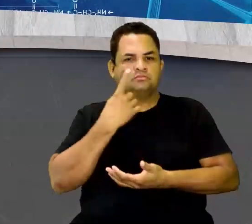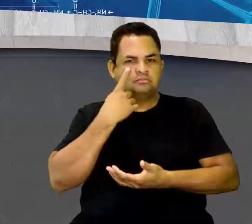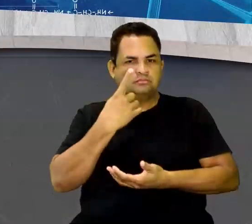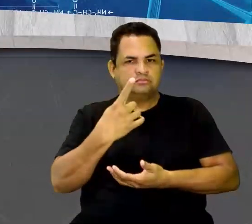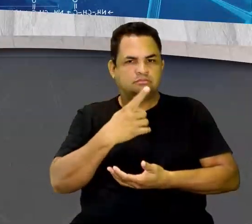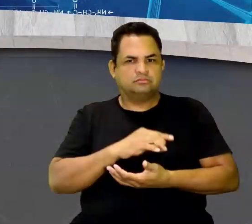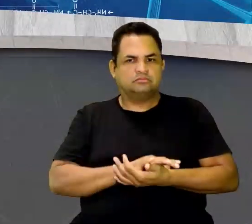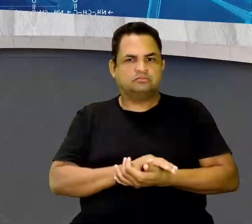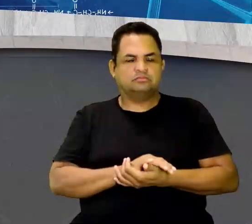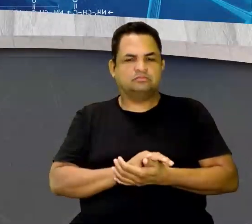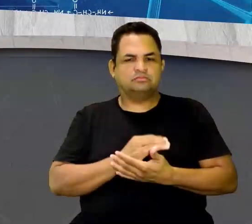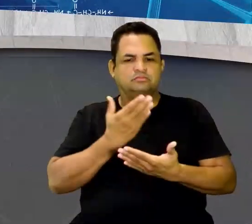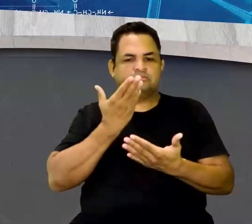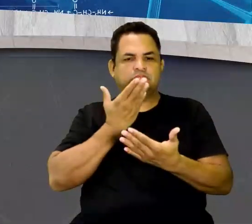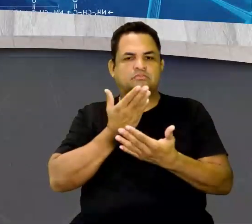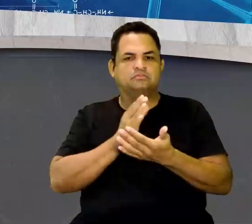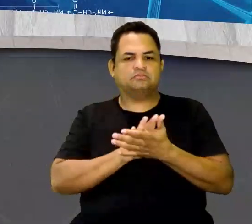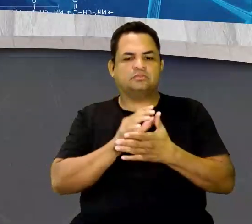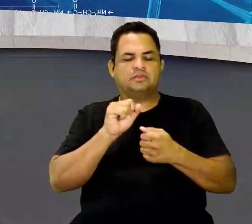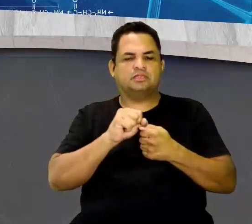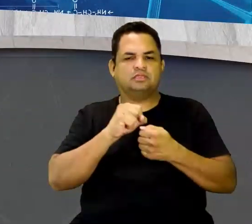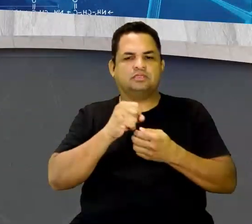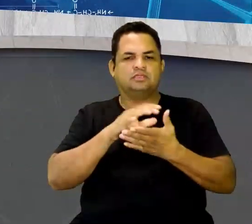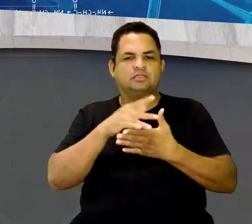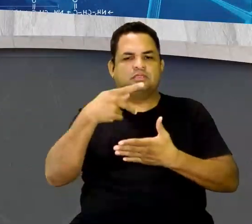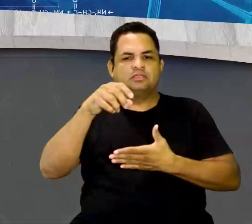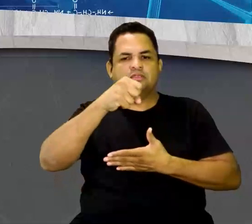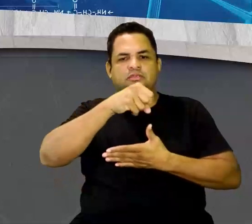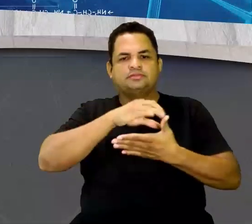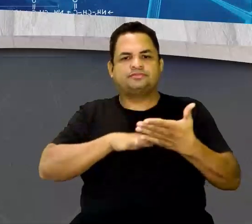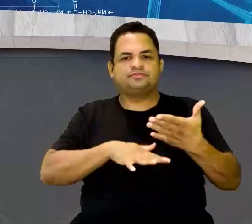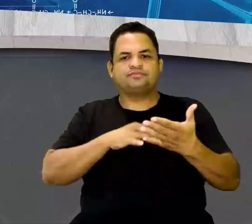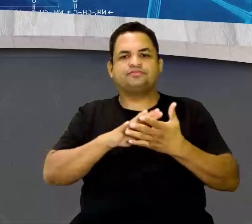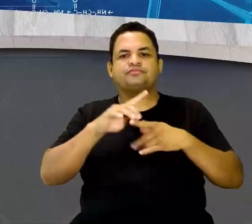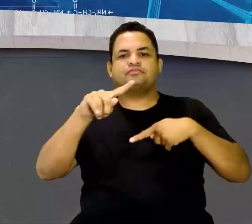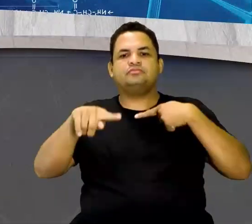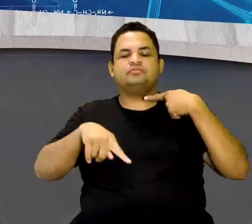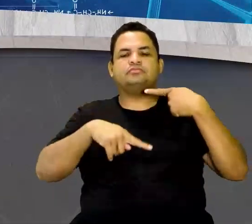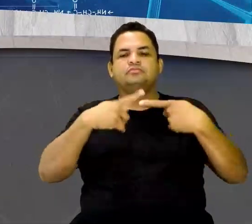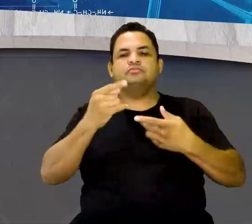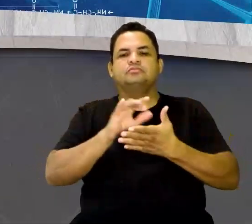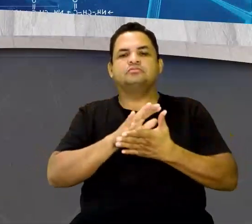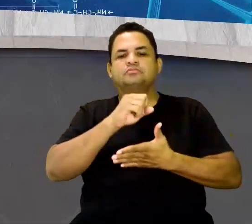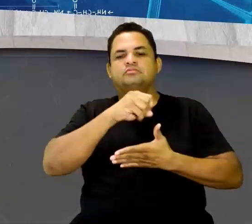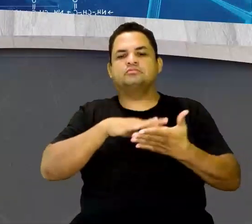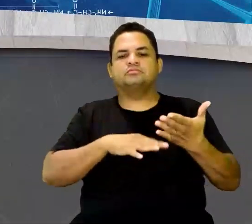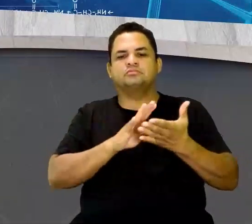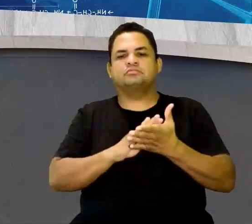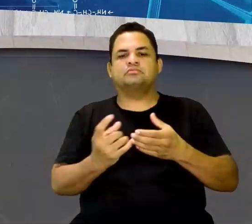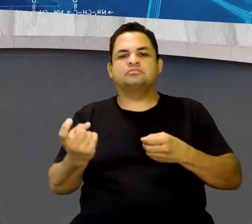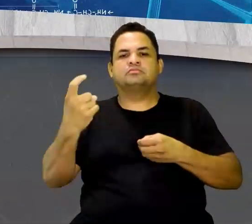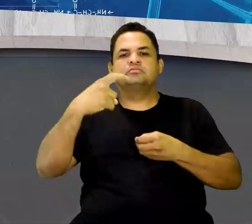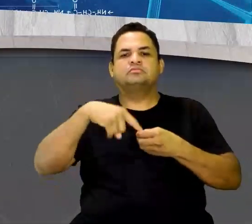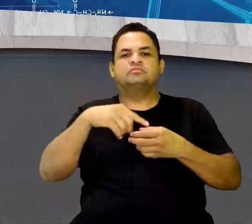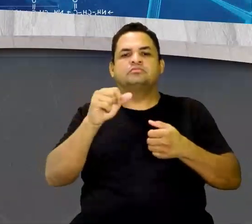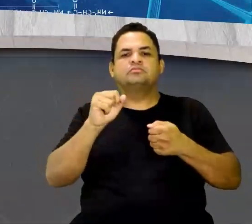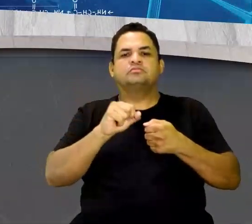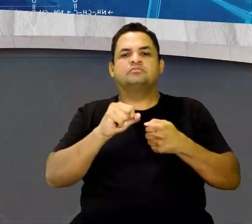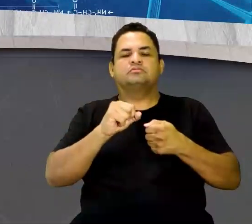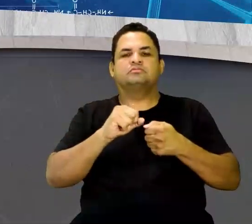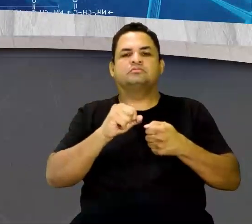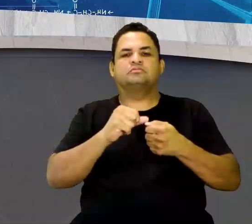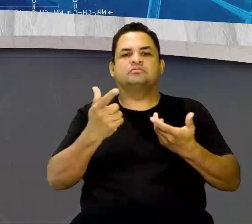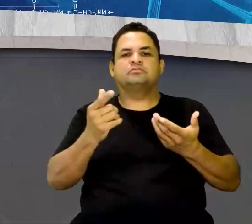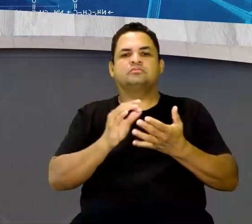se dedicar à sua atividade. Lembrando, logo após a atividade, voltarei aqui para fazer